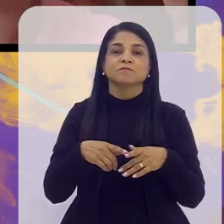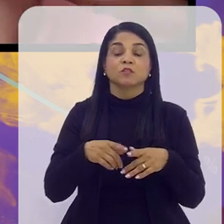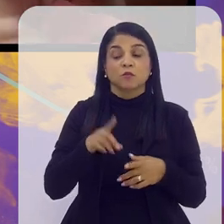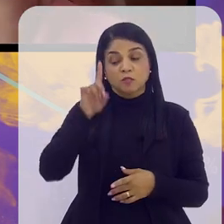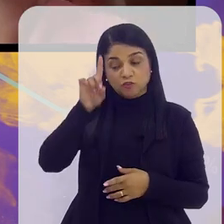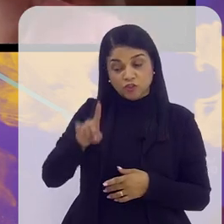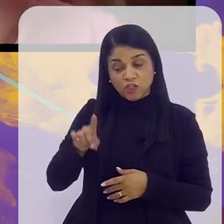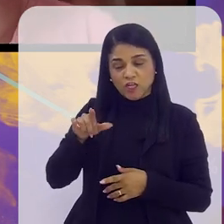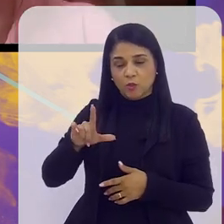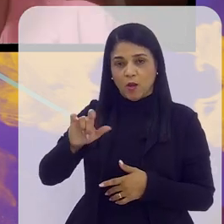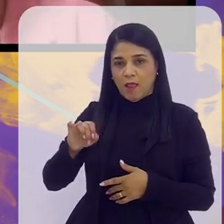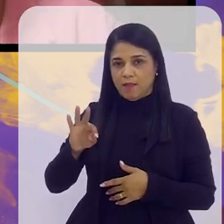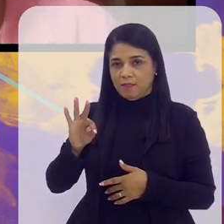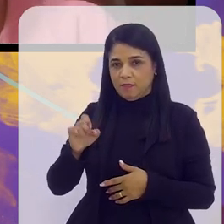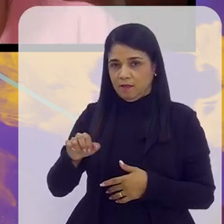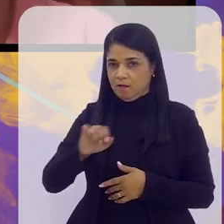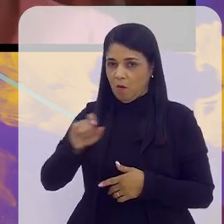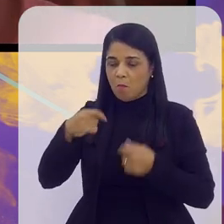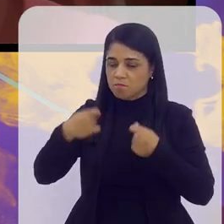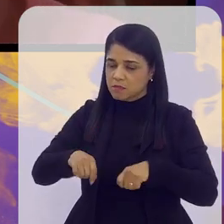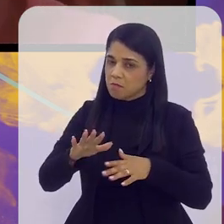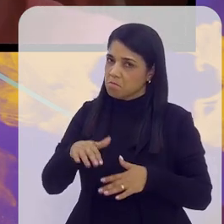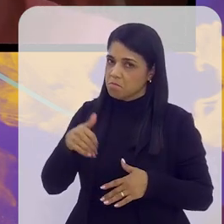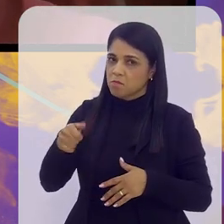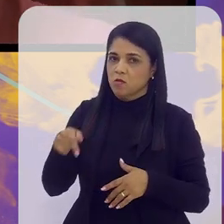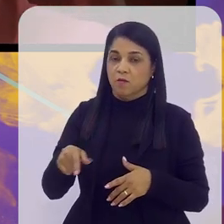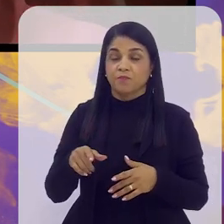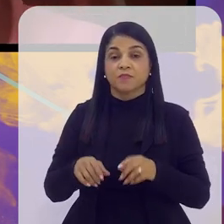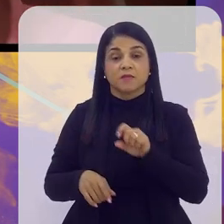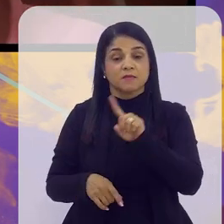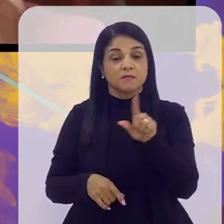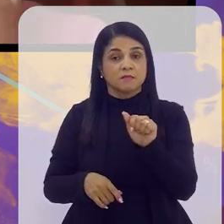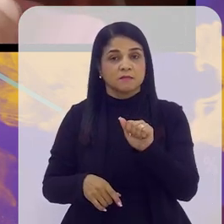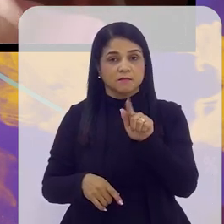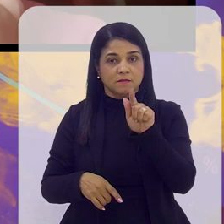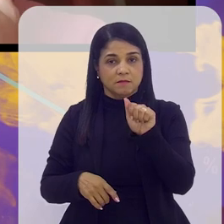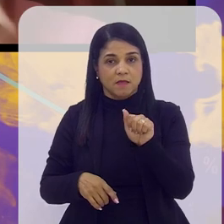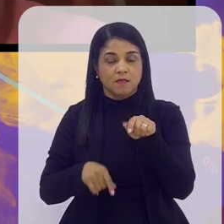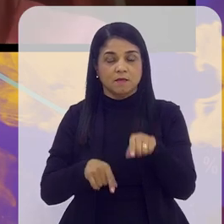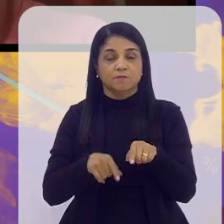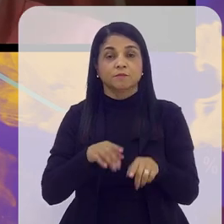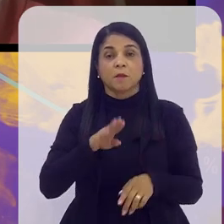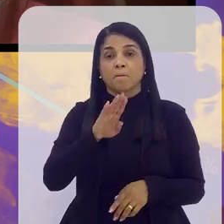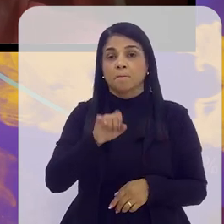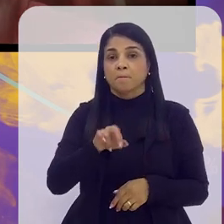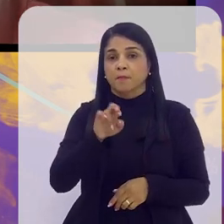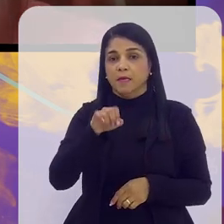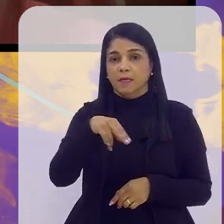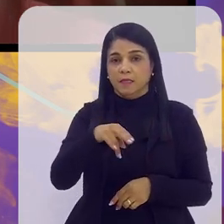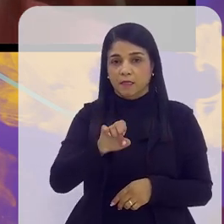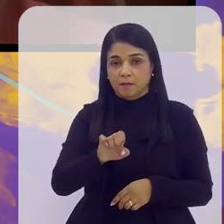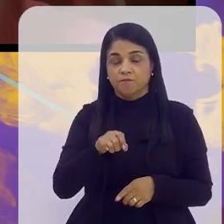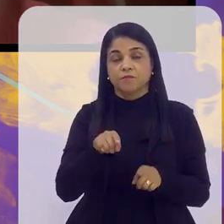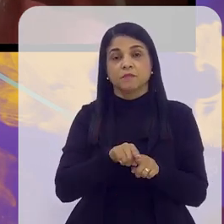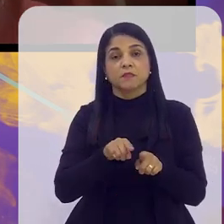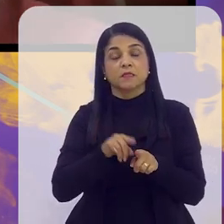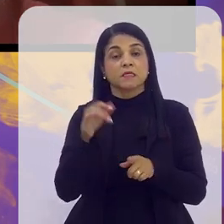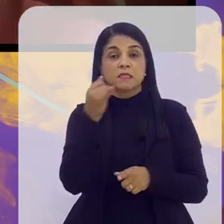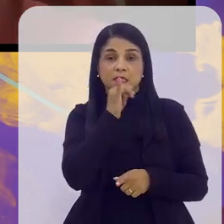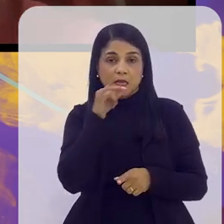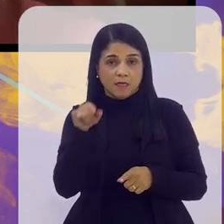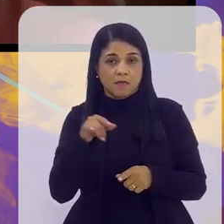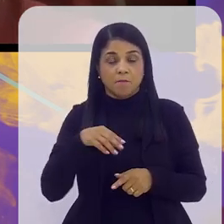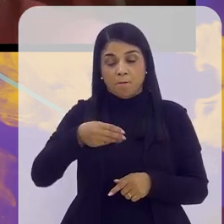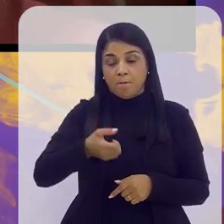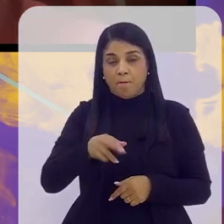estamos muito bem, mas do lado direito estamos precisando melhorar. Na zaga, Bremer, jogador da Juve, da Juventus de Torino,